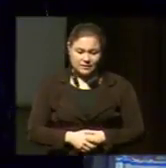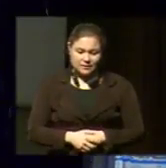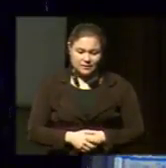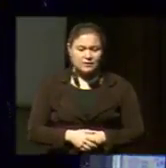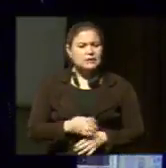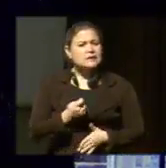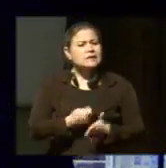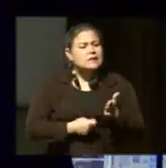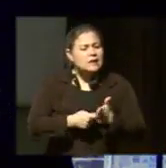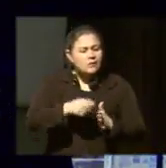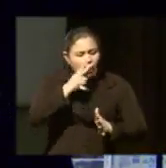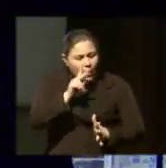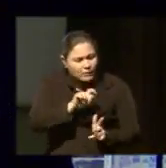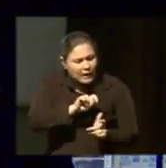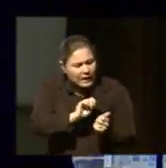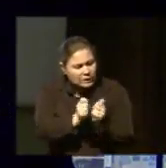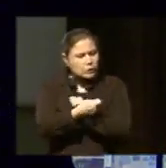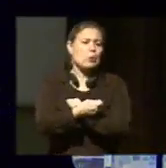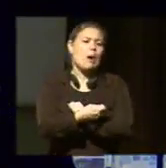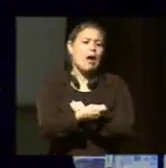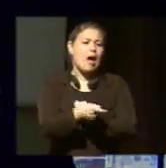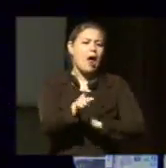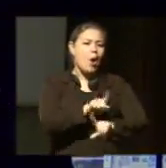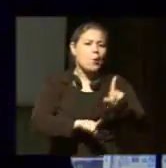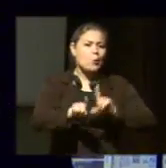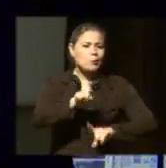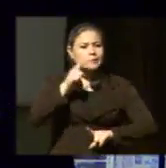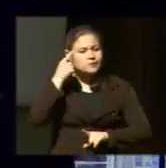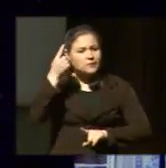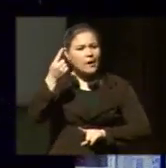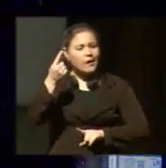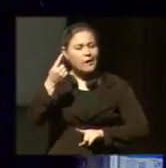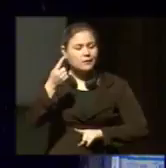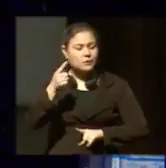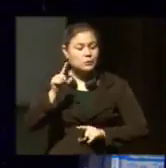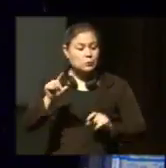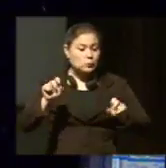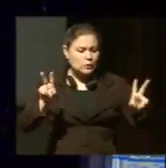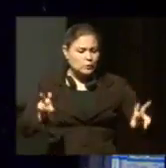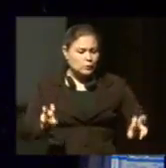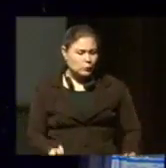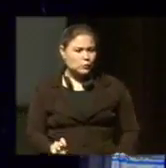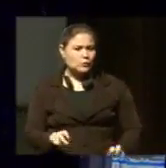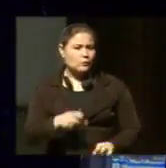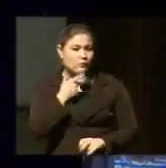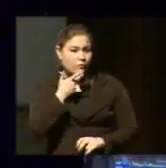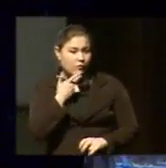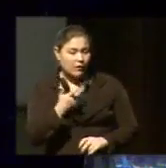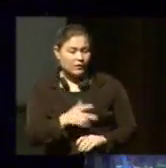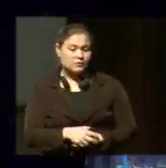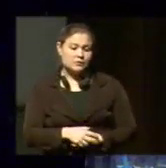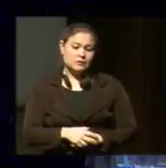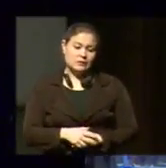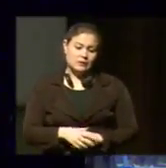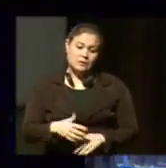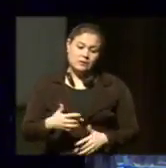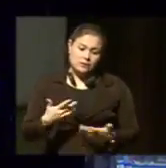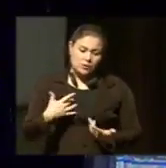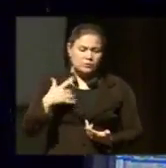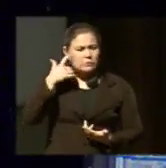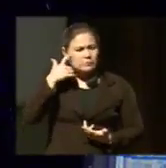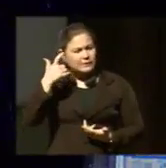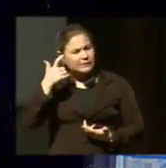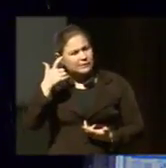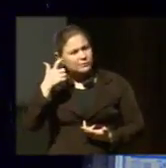tentando articular algumas ideias, né, a partir do que foi tratado, fico pensando, se a gente tem